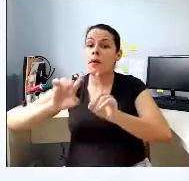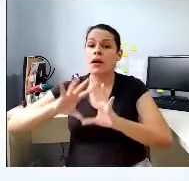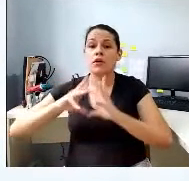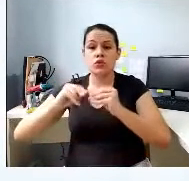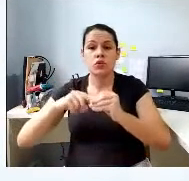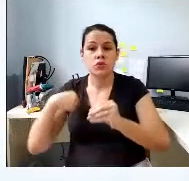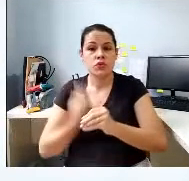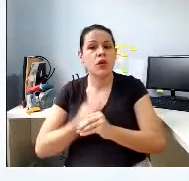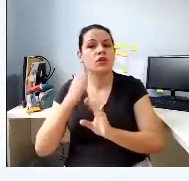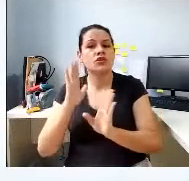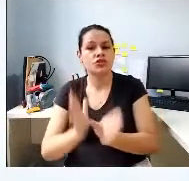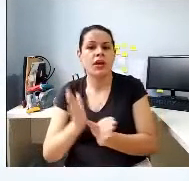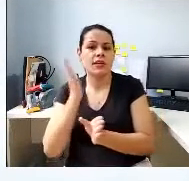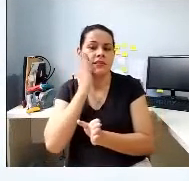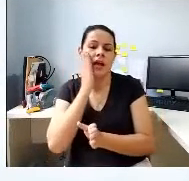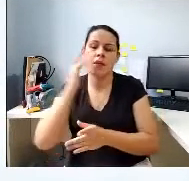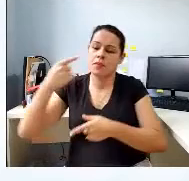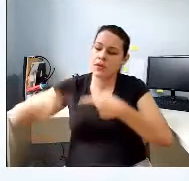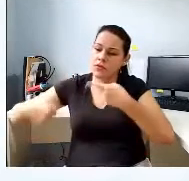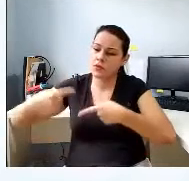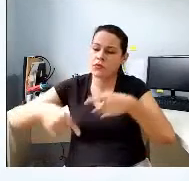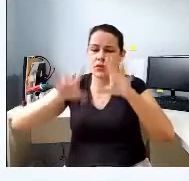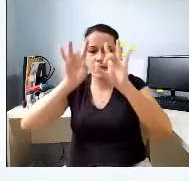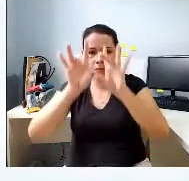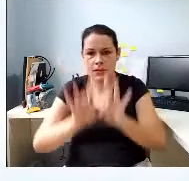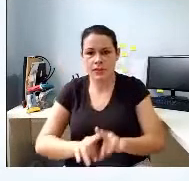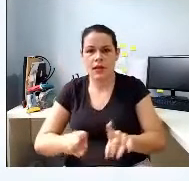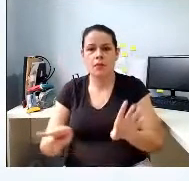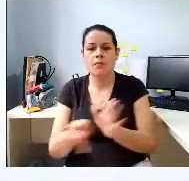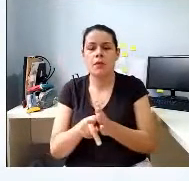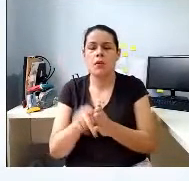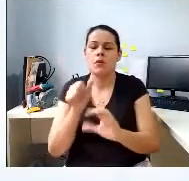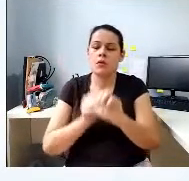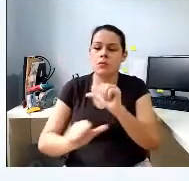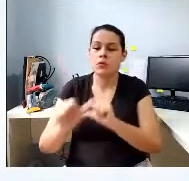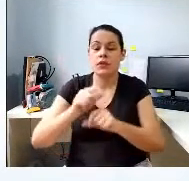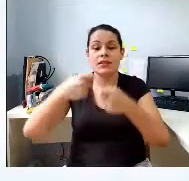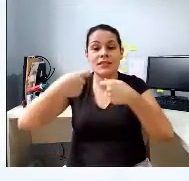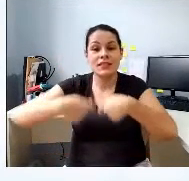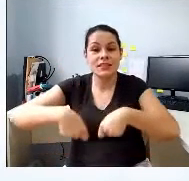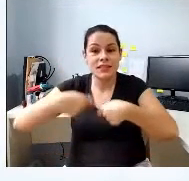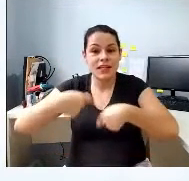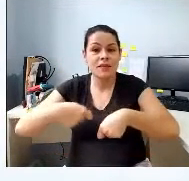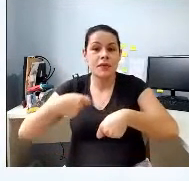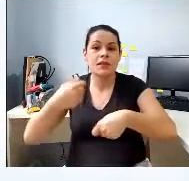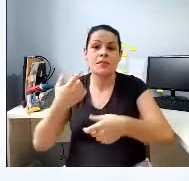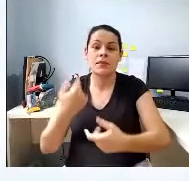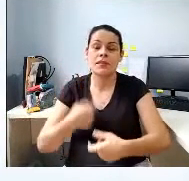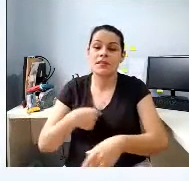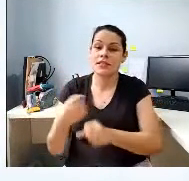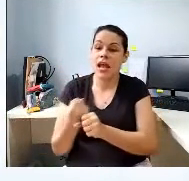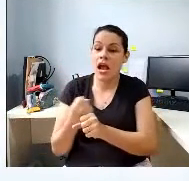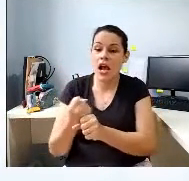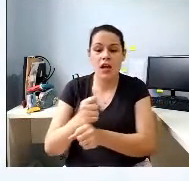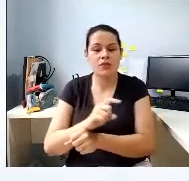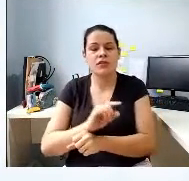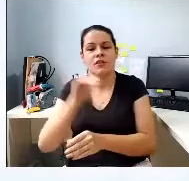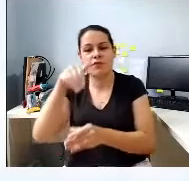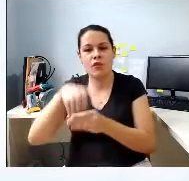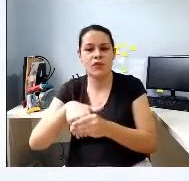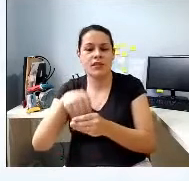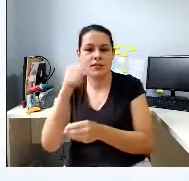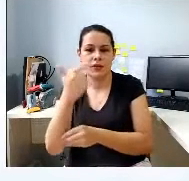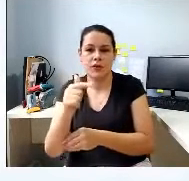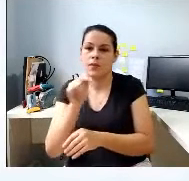grandes discussões, né, em especial mudanças constitucionais, passam necessariamente por anos não eleitorais, né, que é o caso de